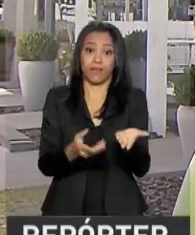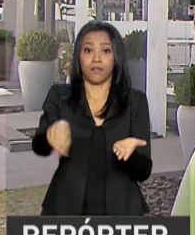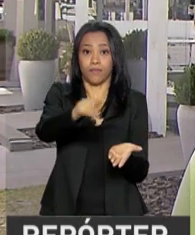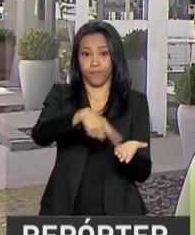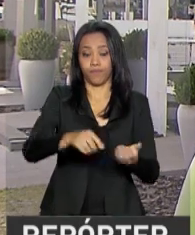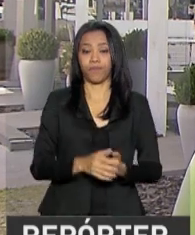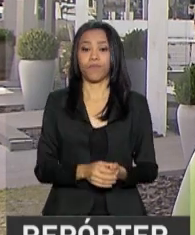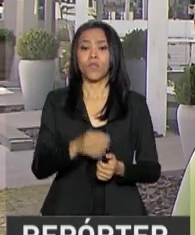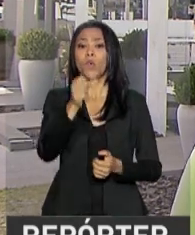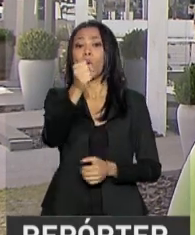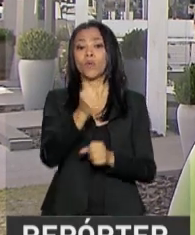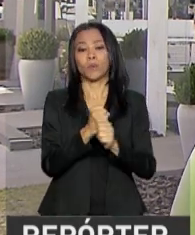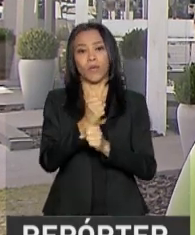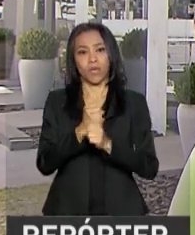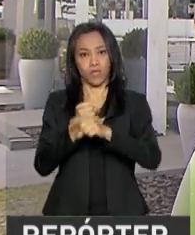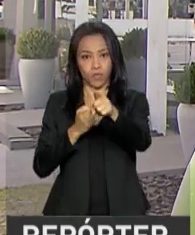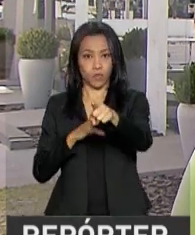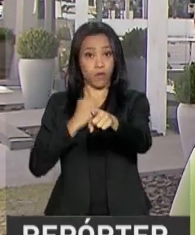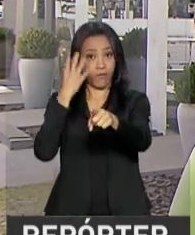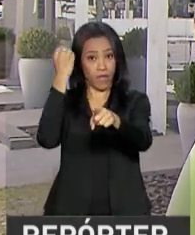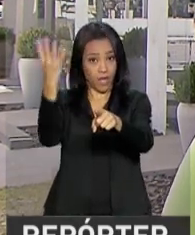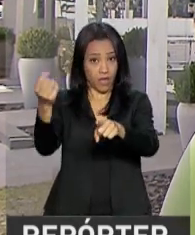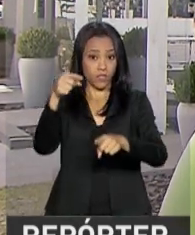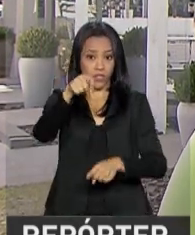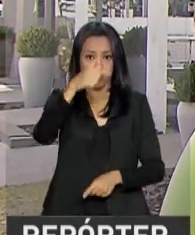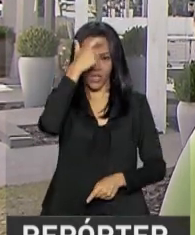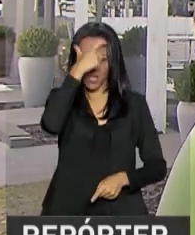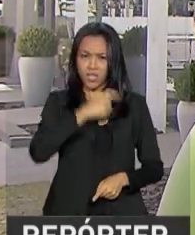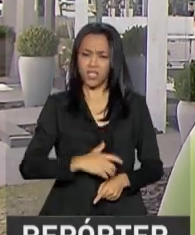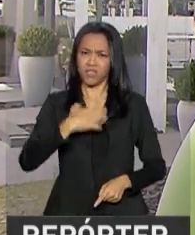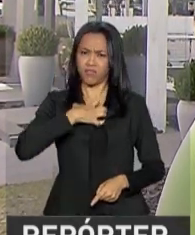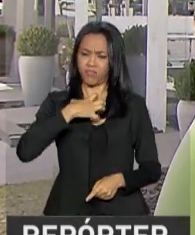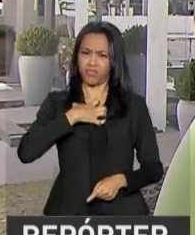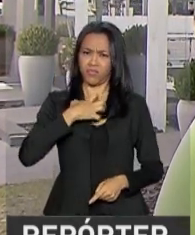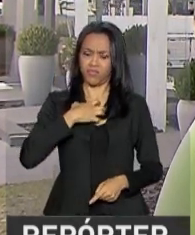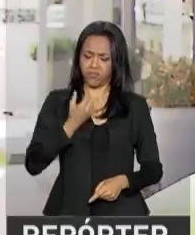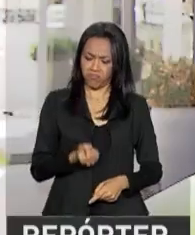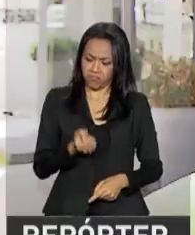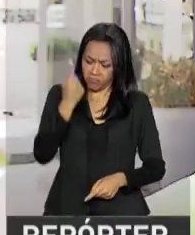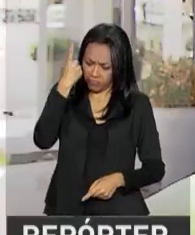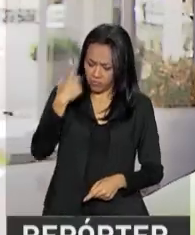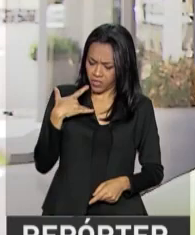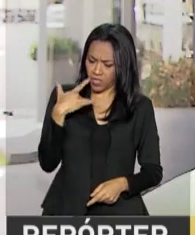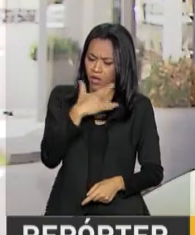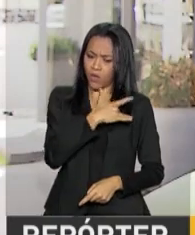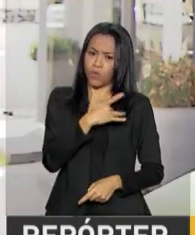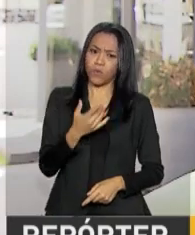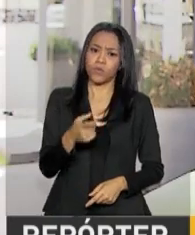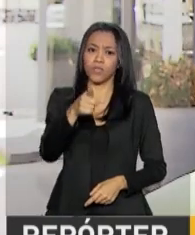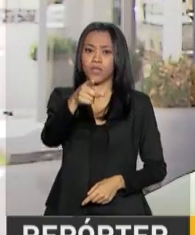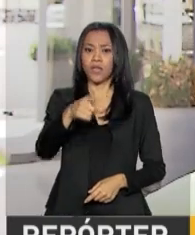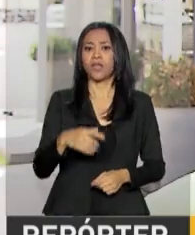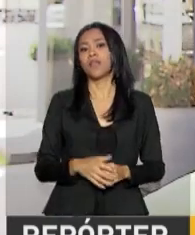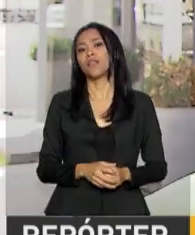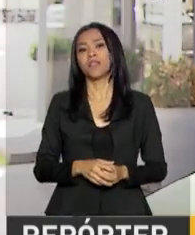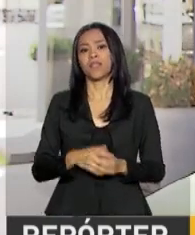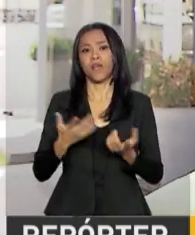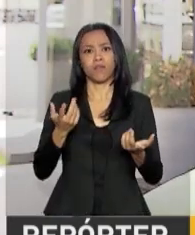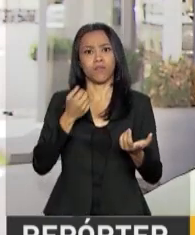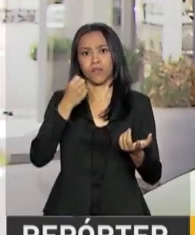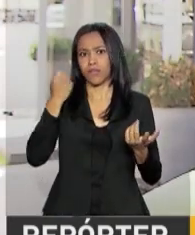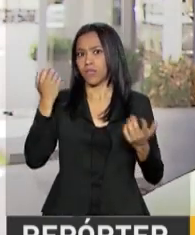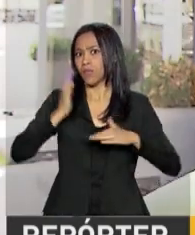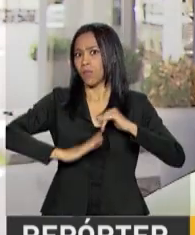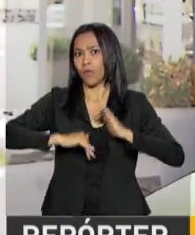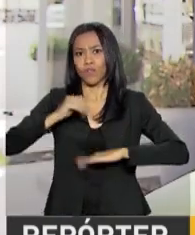viagem a trabalho marcos percebeu que havia algo de errado com a sua saúde eu estava no auge da minha carreira inclusive fazendo